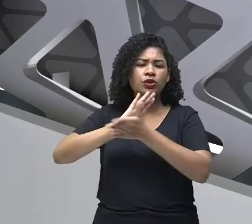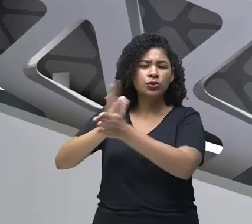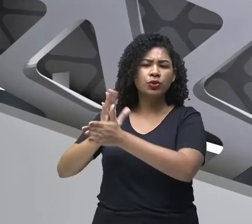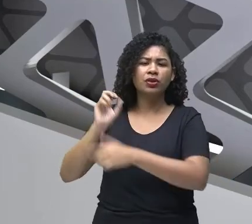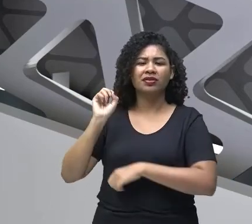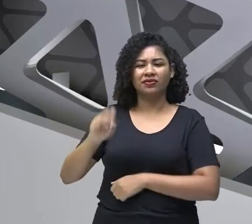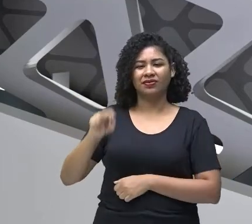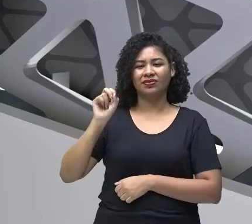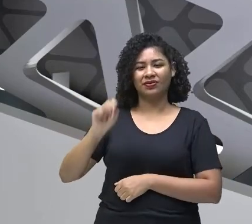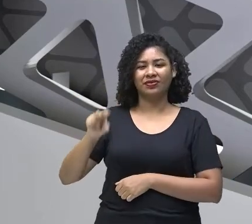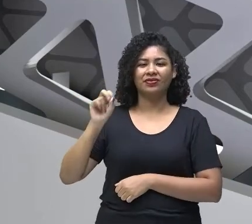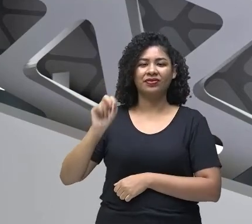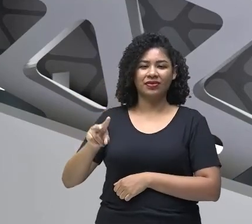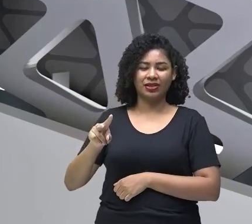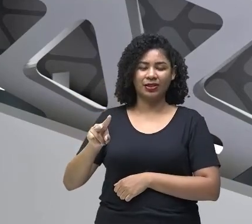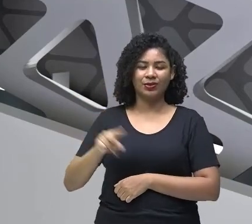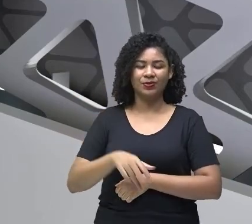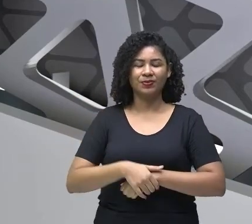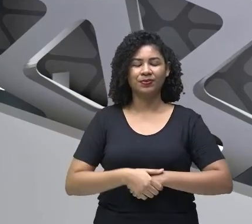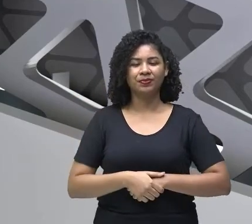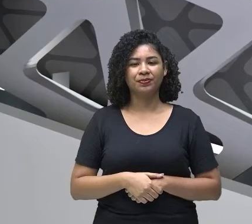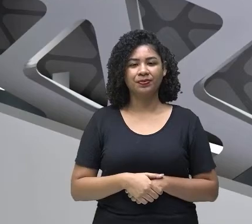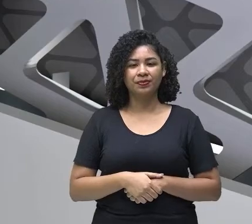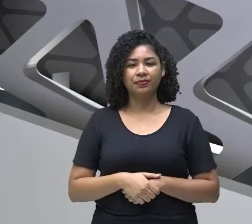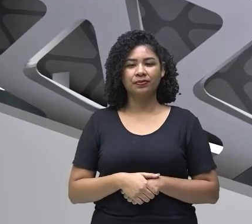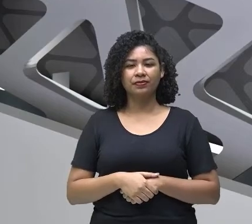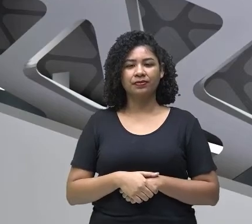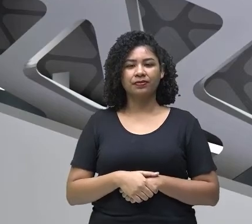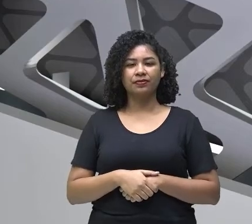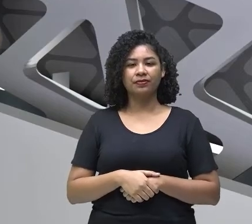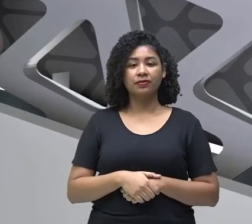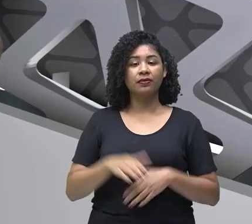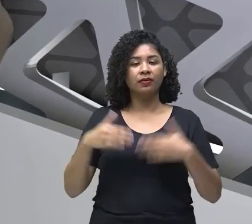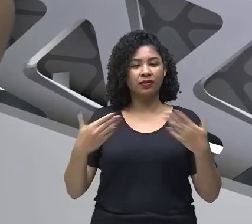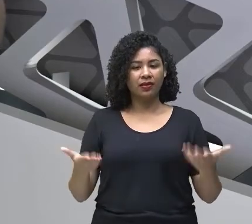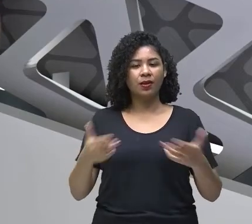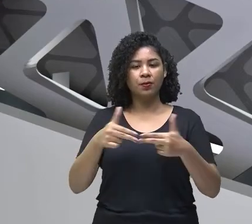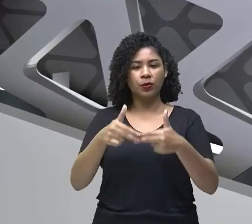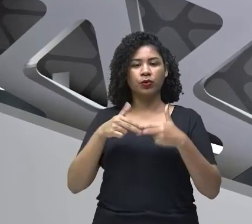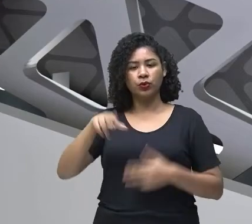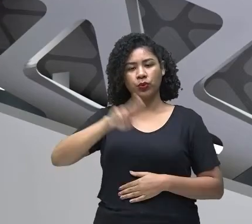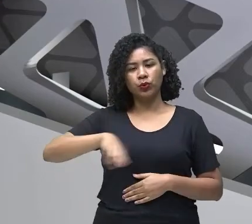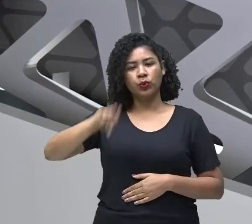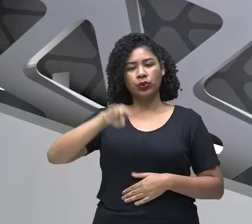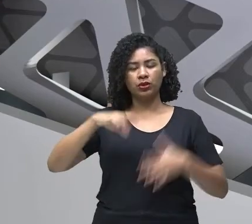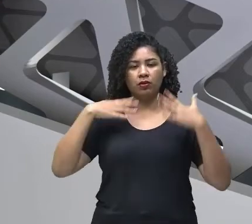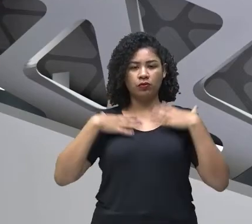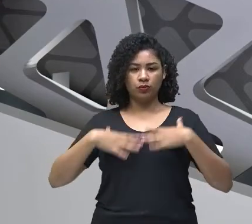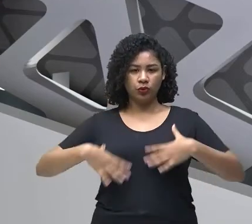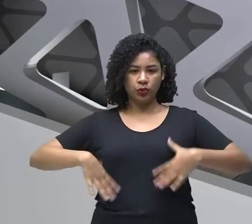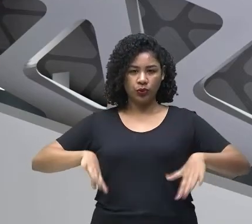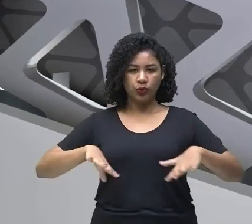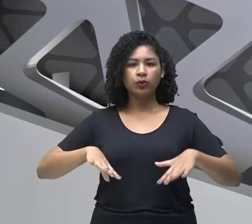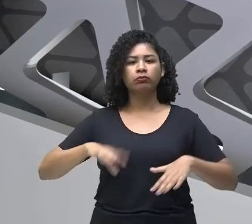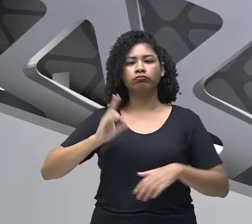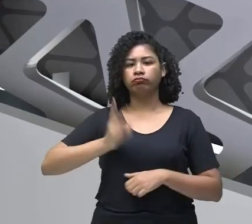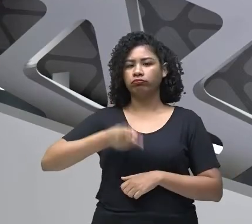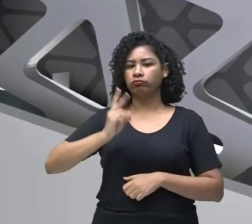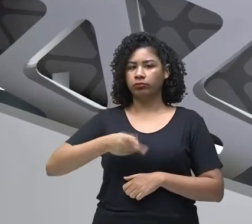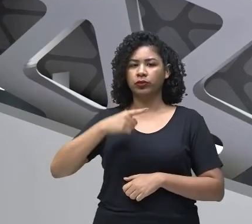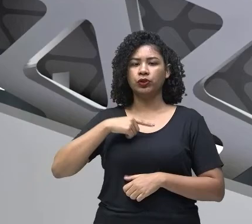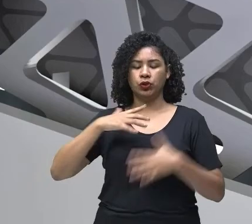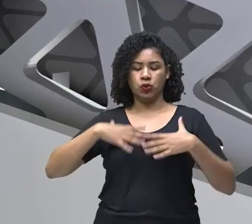o que ocasionava essa doença. Então, eles eram todos encapados com uma